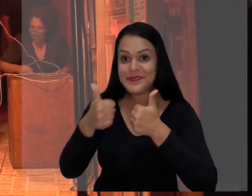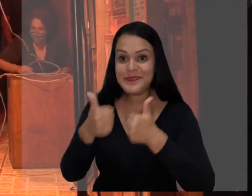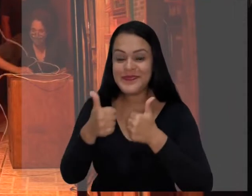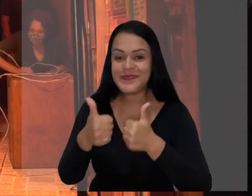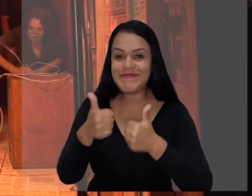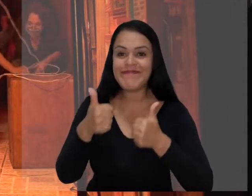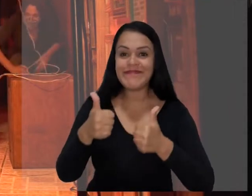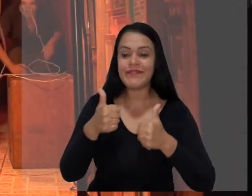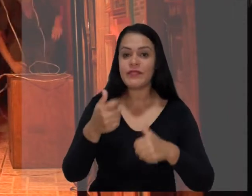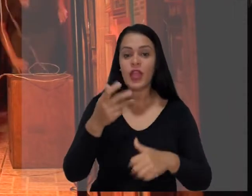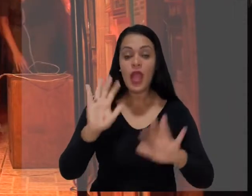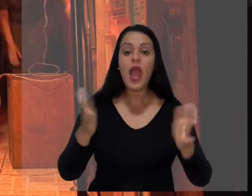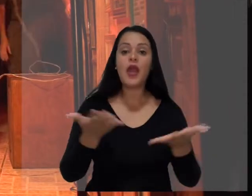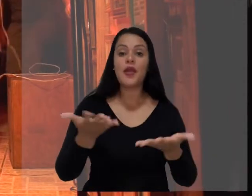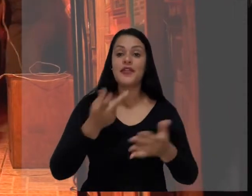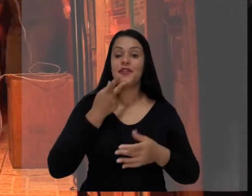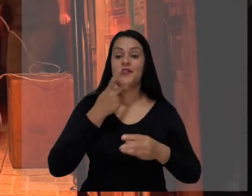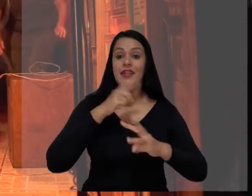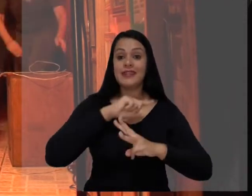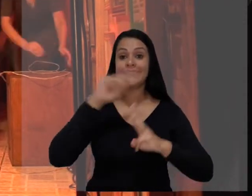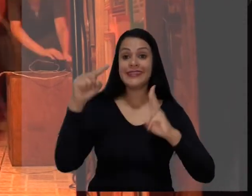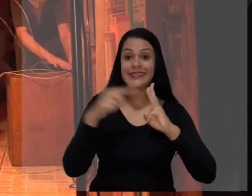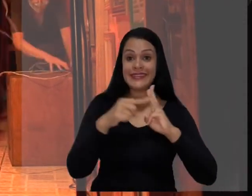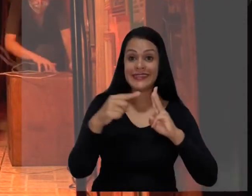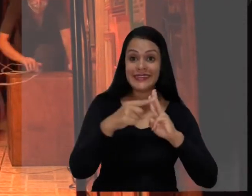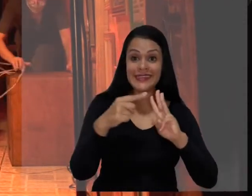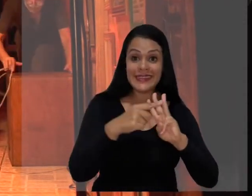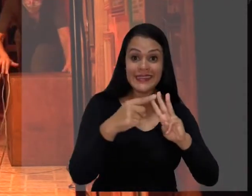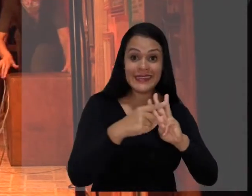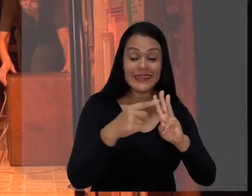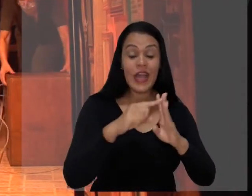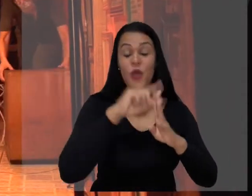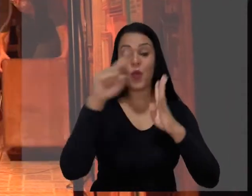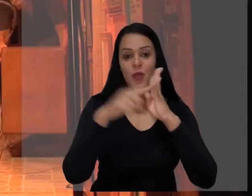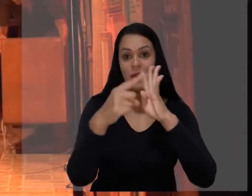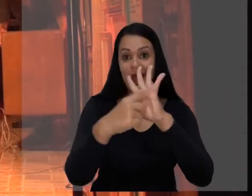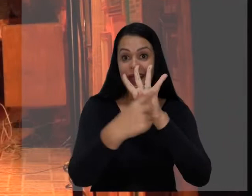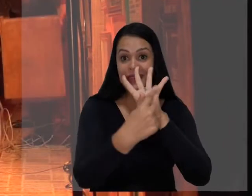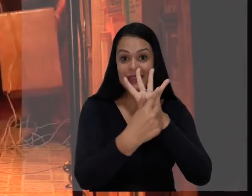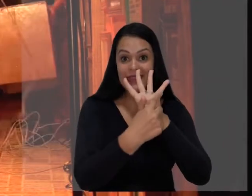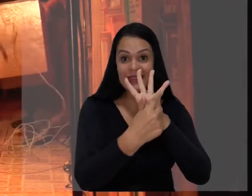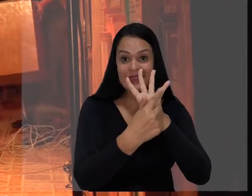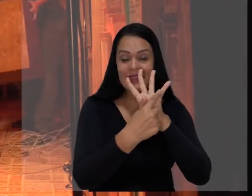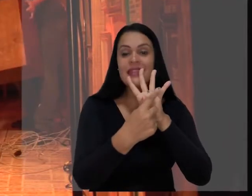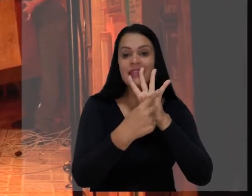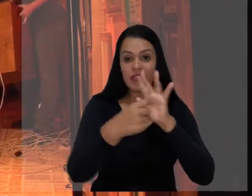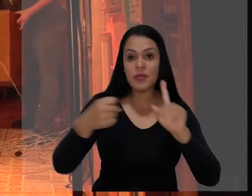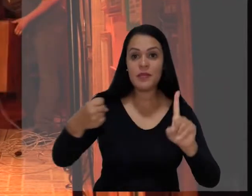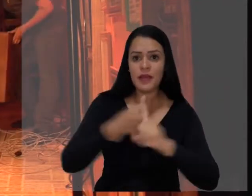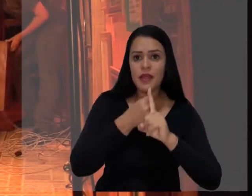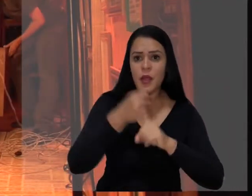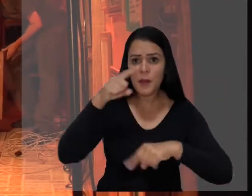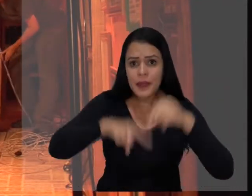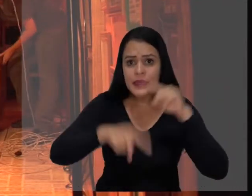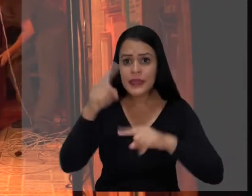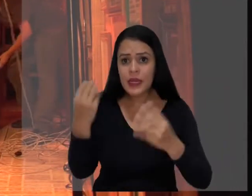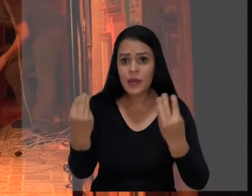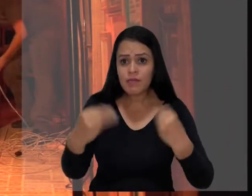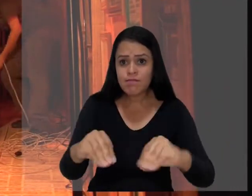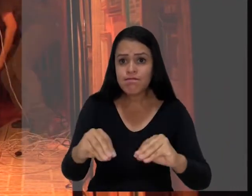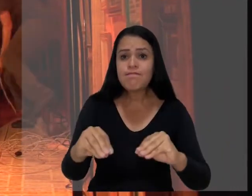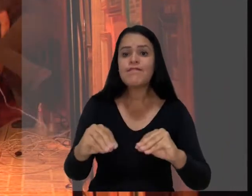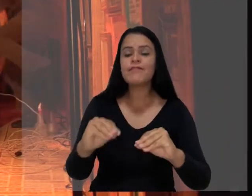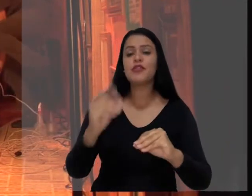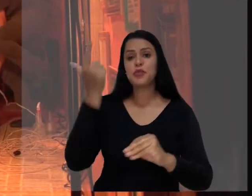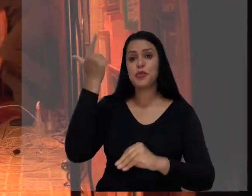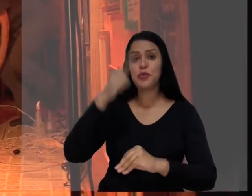Então, assim, vamos falar da quarta grande ferida narcísica, vocês lembram? O material estava disponível pra vocês? Ah, não tava? Tá, gente, eu vou passar